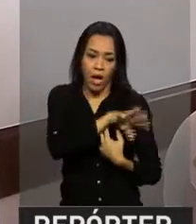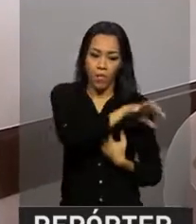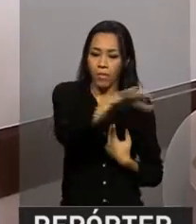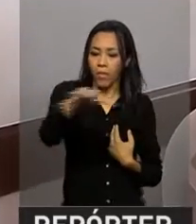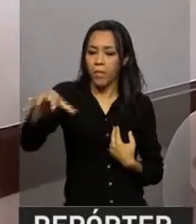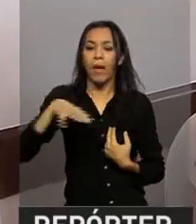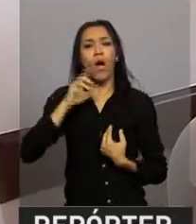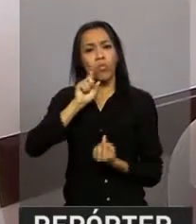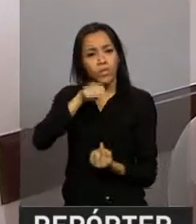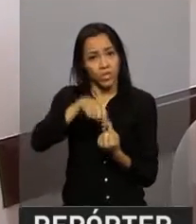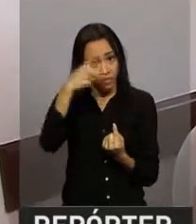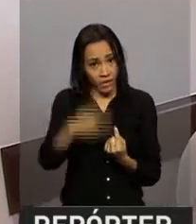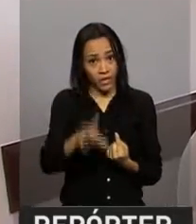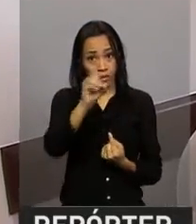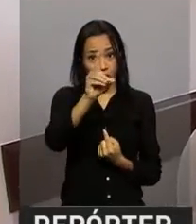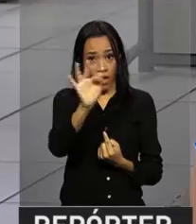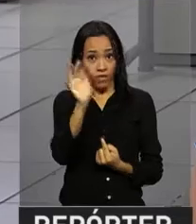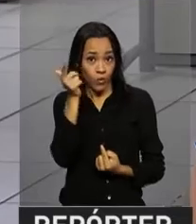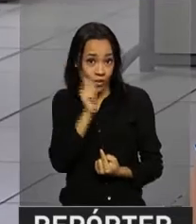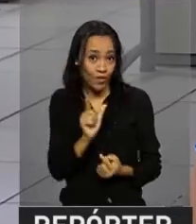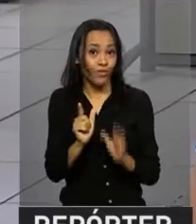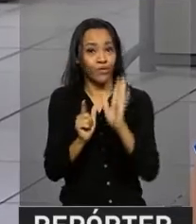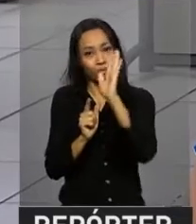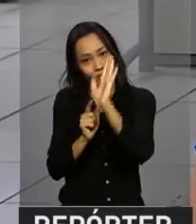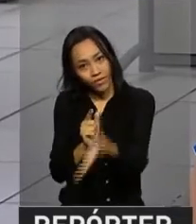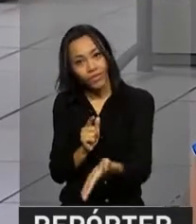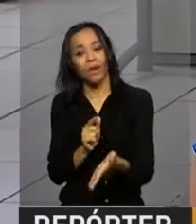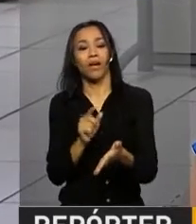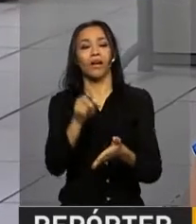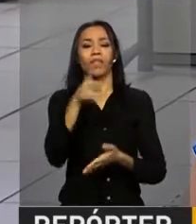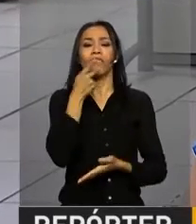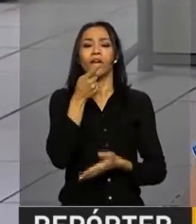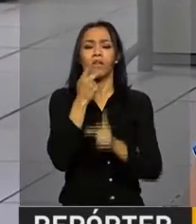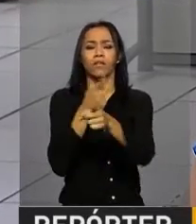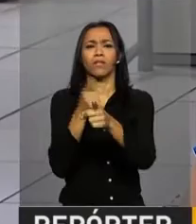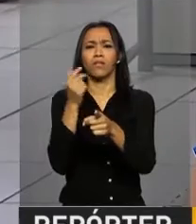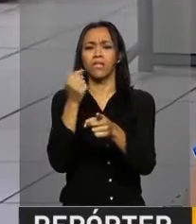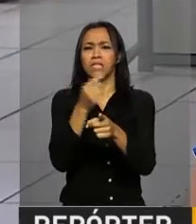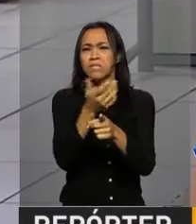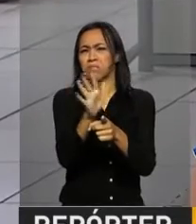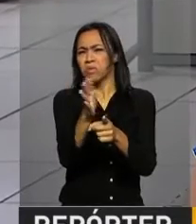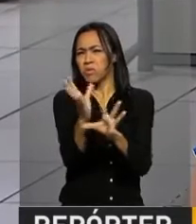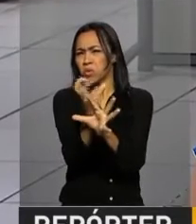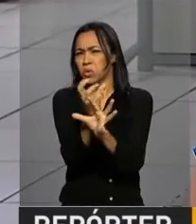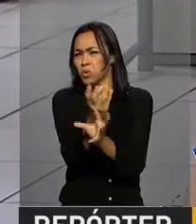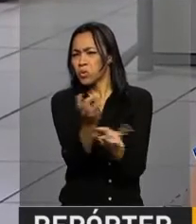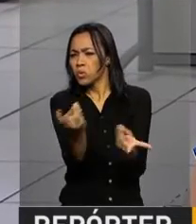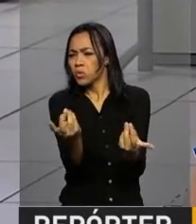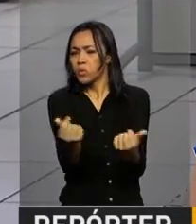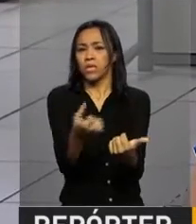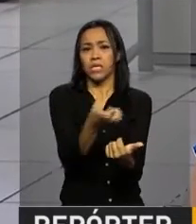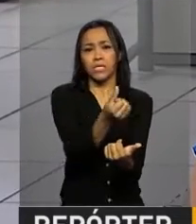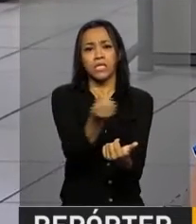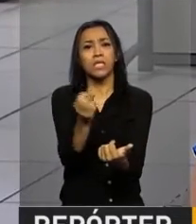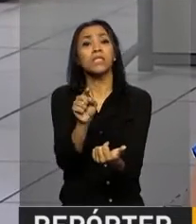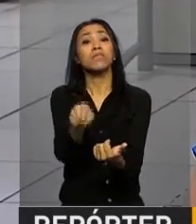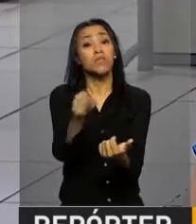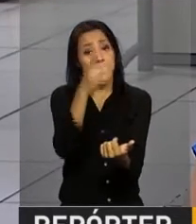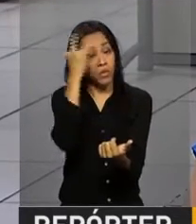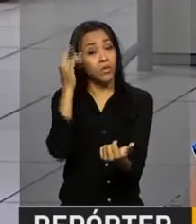a meta já foi ultrapassada com folga. Nós temos um quantitativo de 600 mil pessoas já vacinadas, o que corresponde